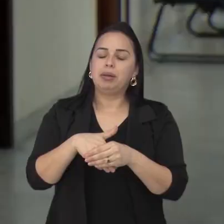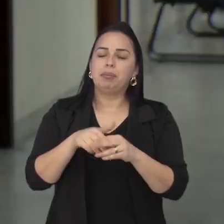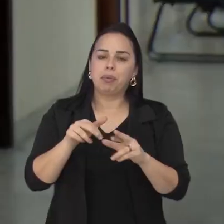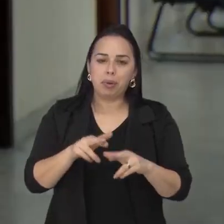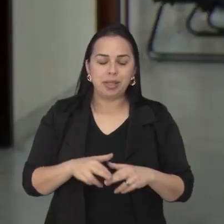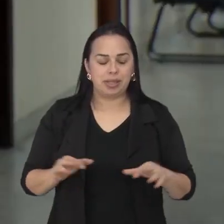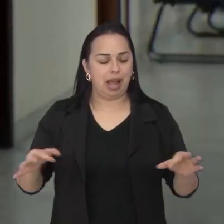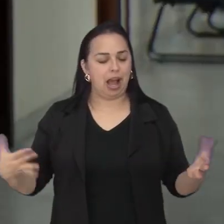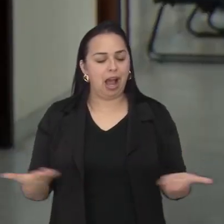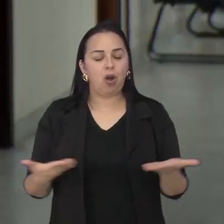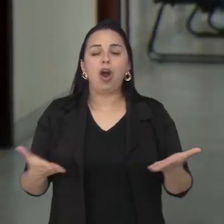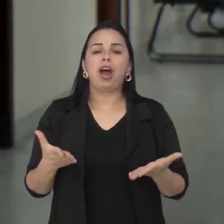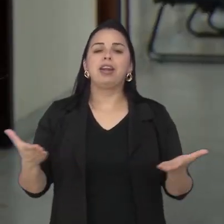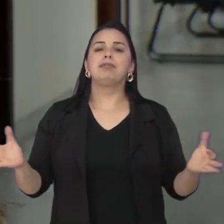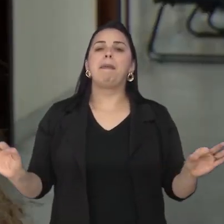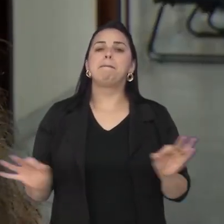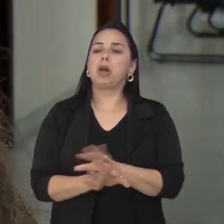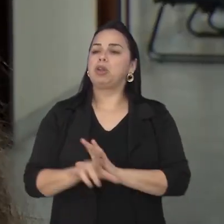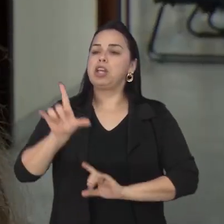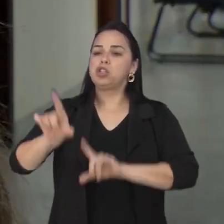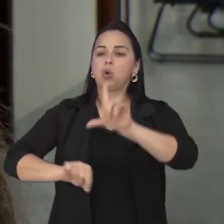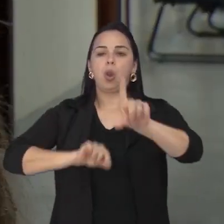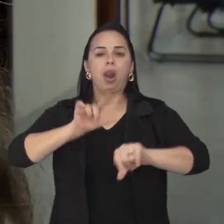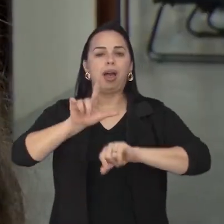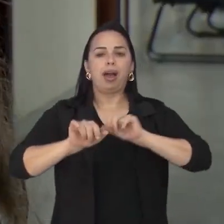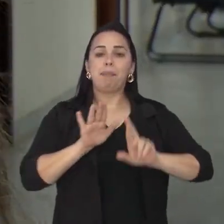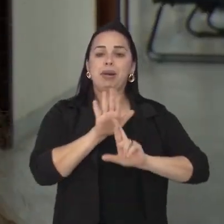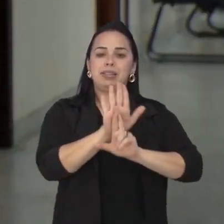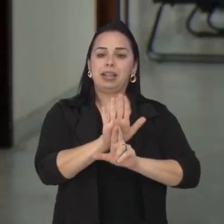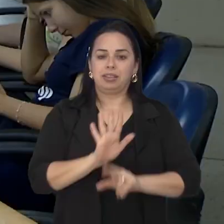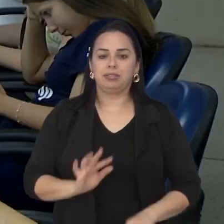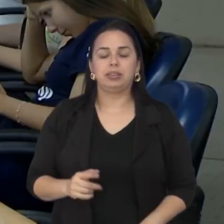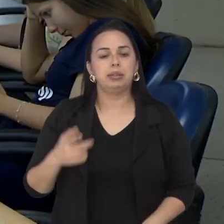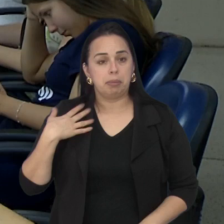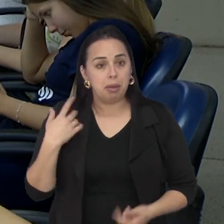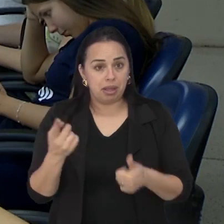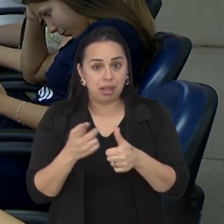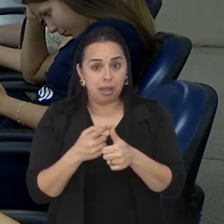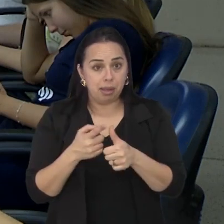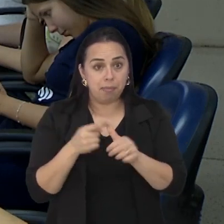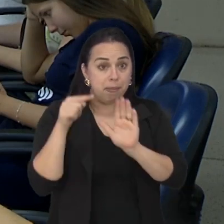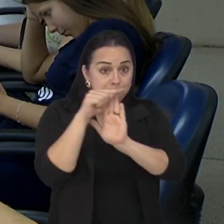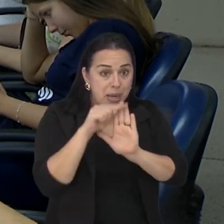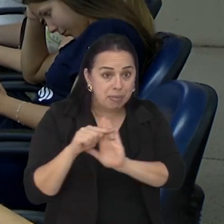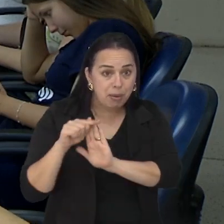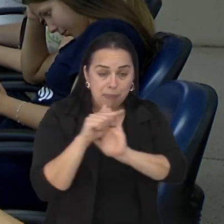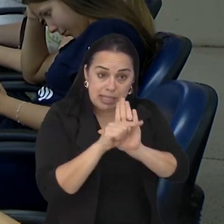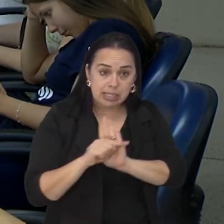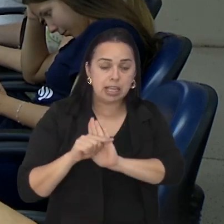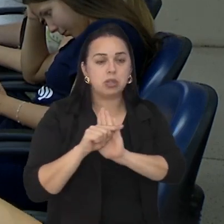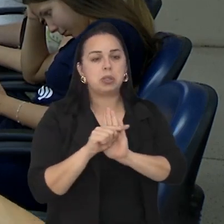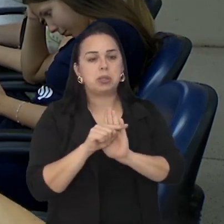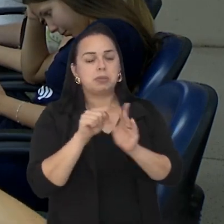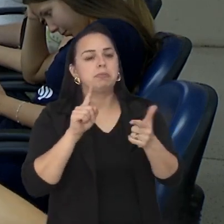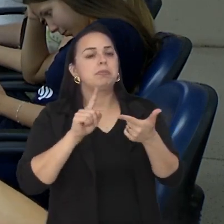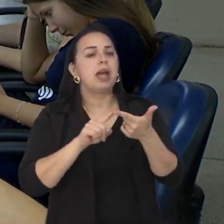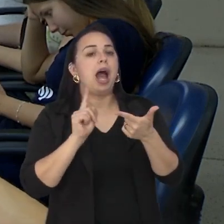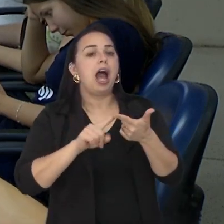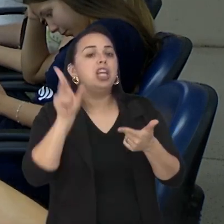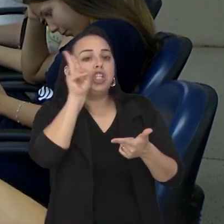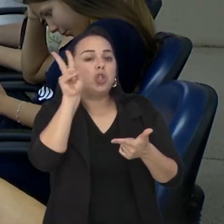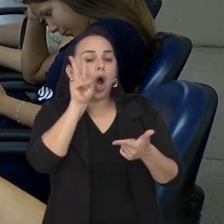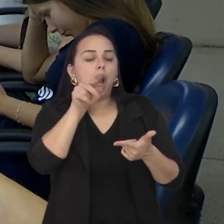jovem e está pronta para escolher os futuros representantes. Eu pesquiso sobre os candidatos,